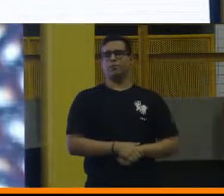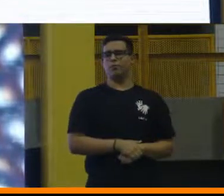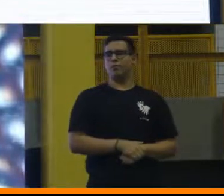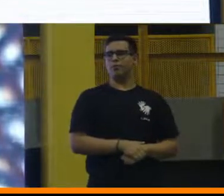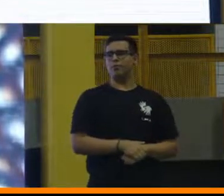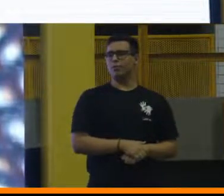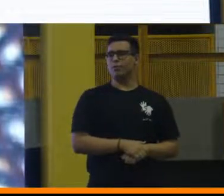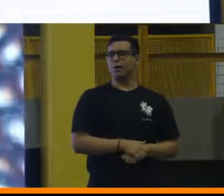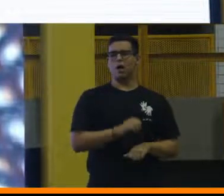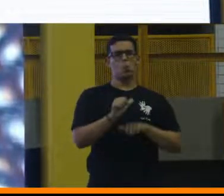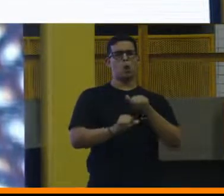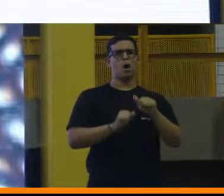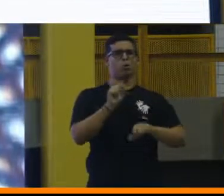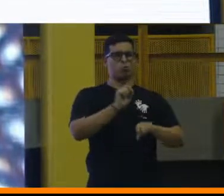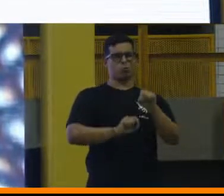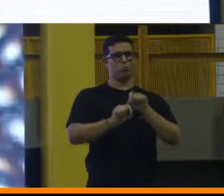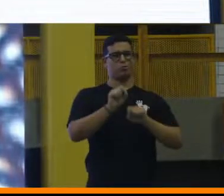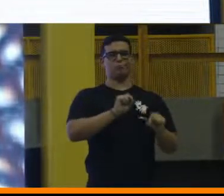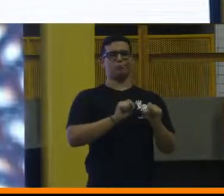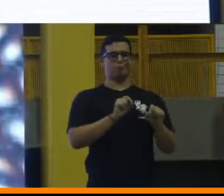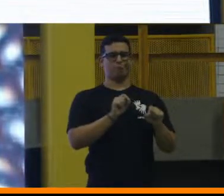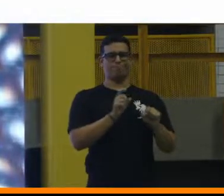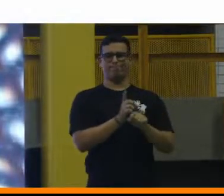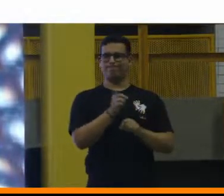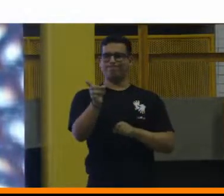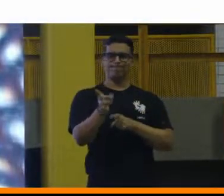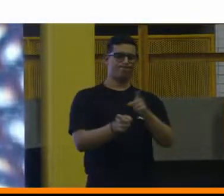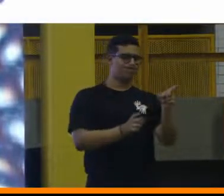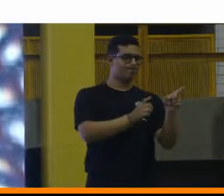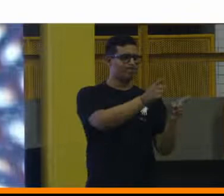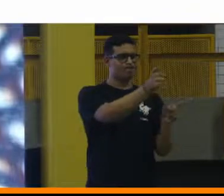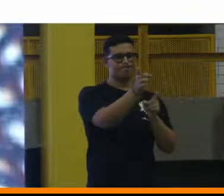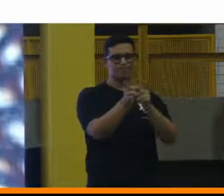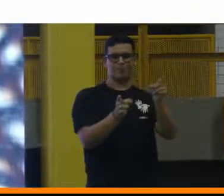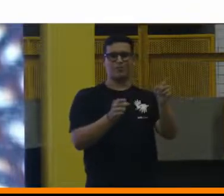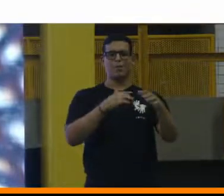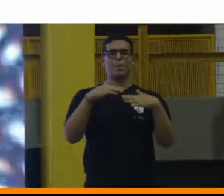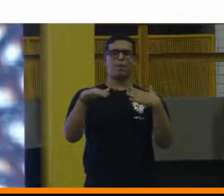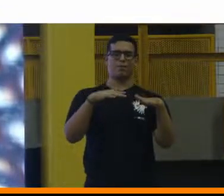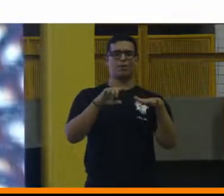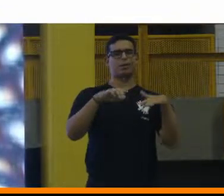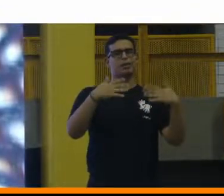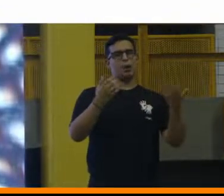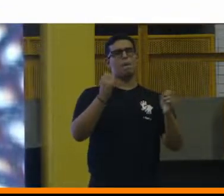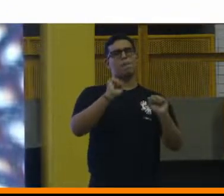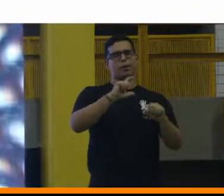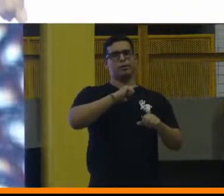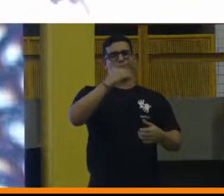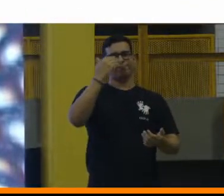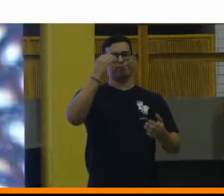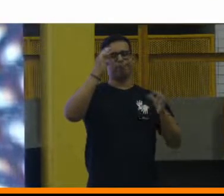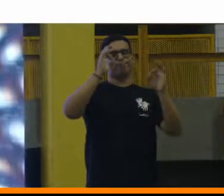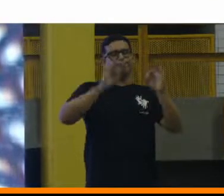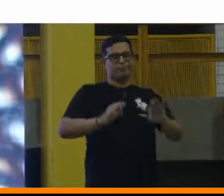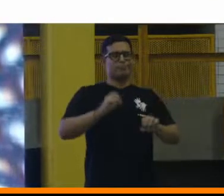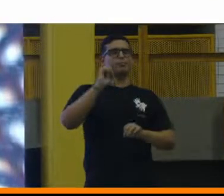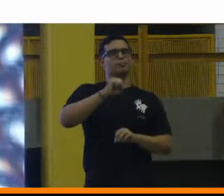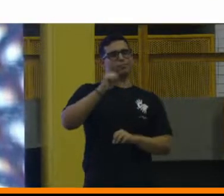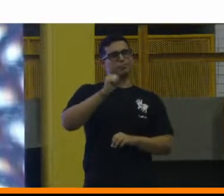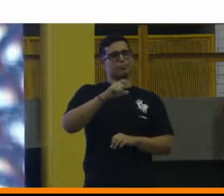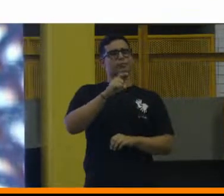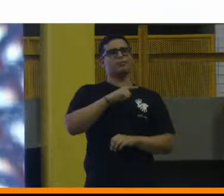Está mudando o quê? Está mudando a direção do movimento. Então aí você pode ter certeza de que sim,